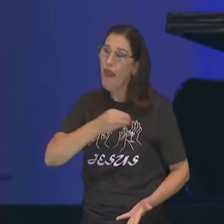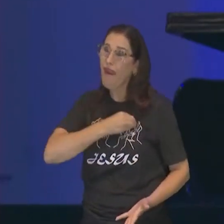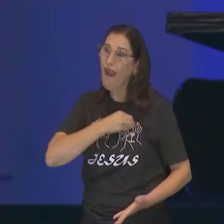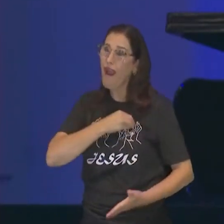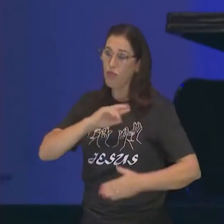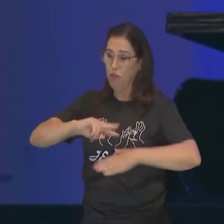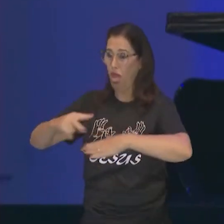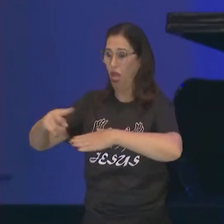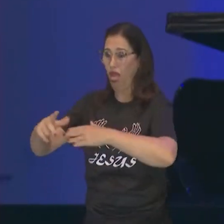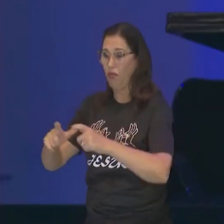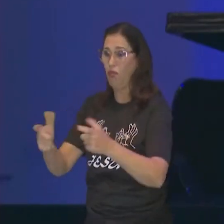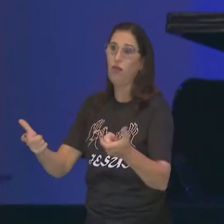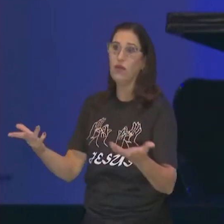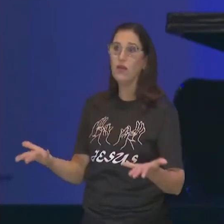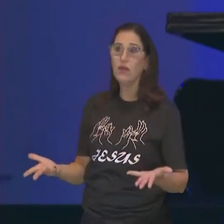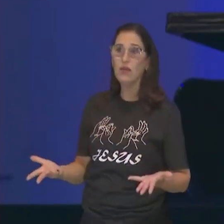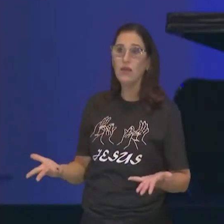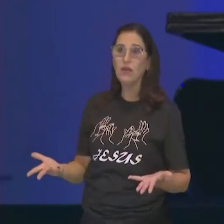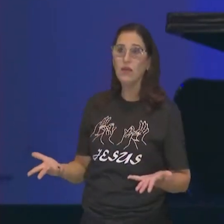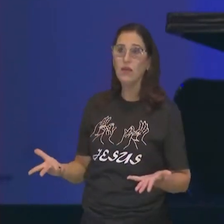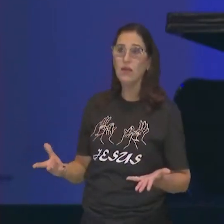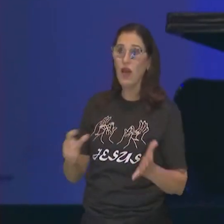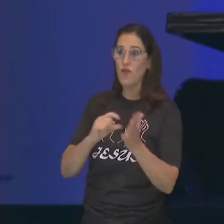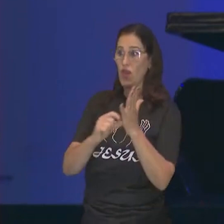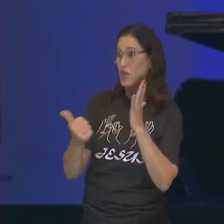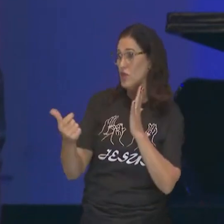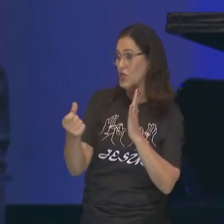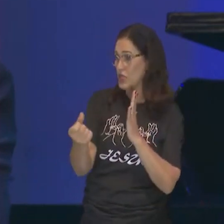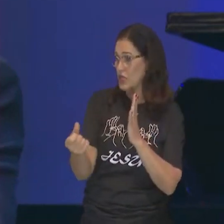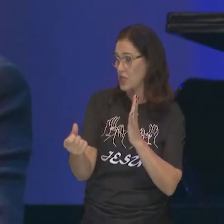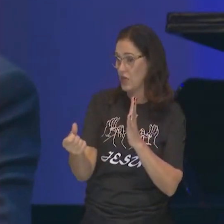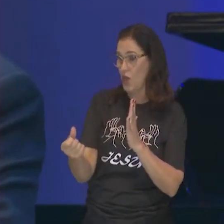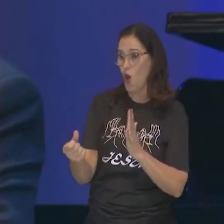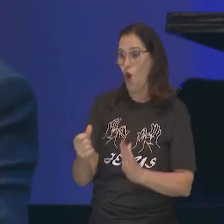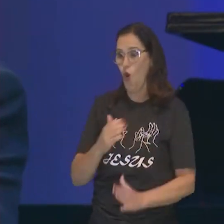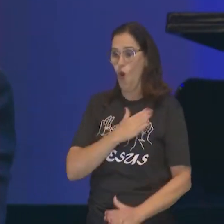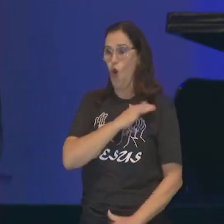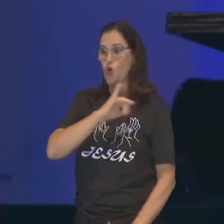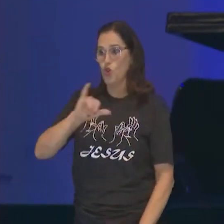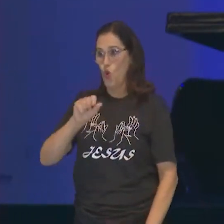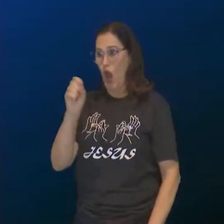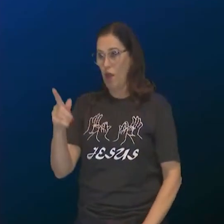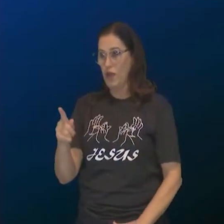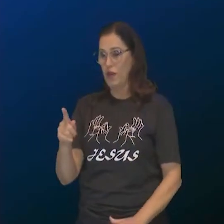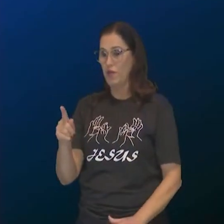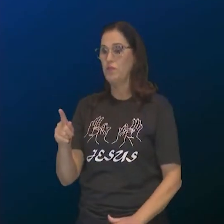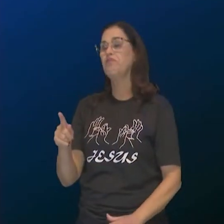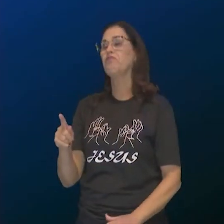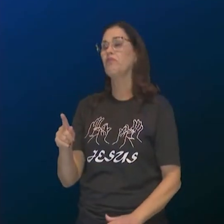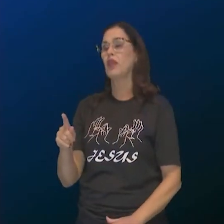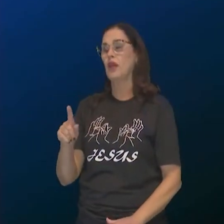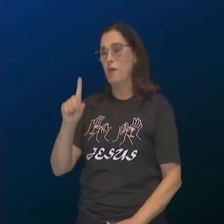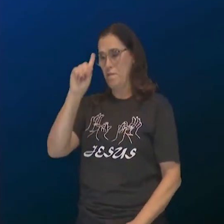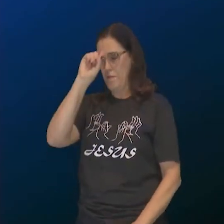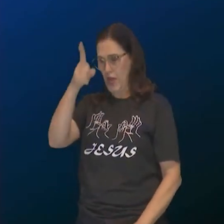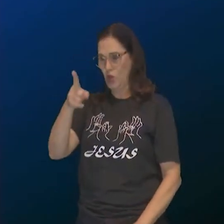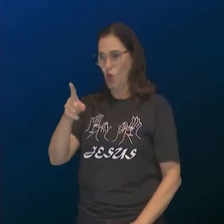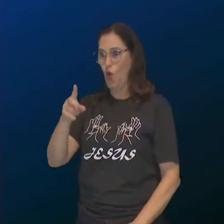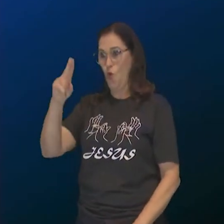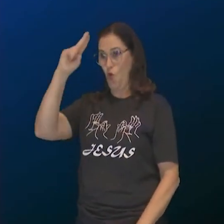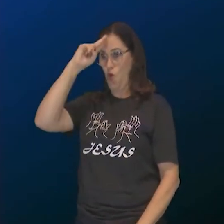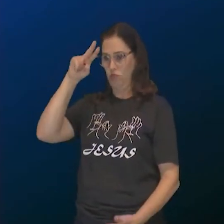E diz então a palavra de Deus no verso 16, que tendo Joabe sitiado a cidade, pôs Urias no lugar onde sabia estavam os